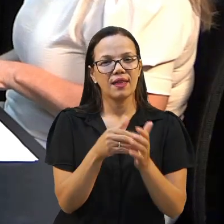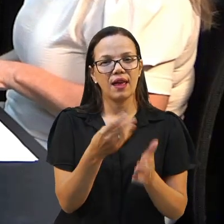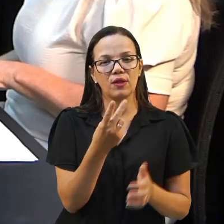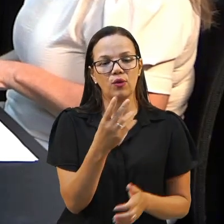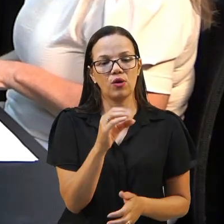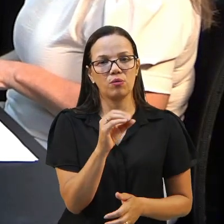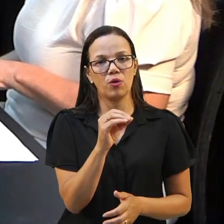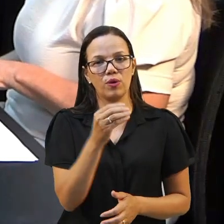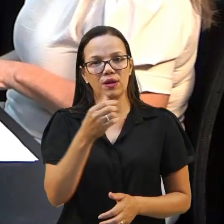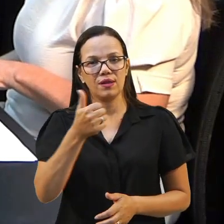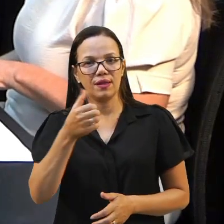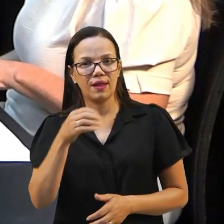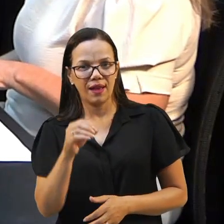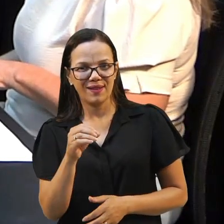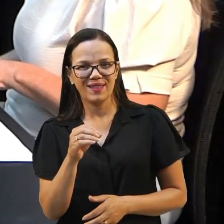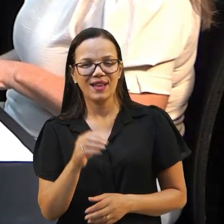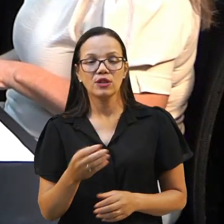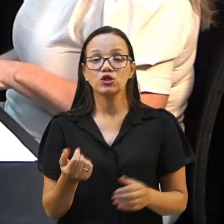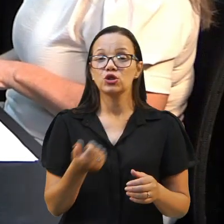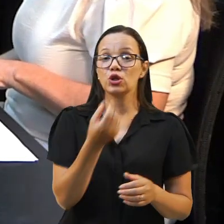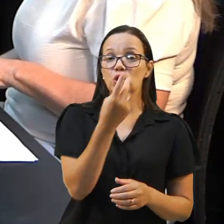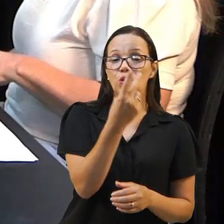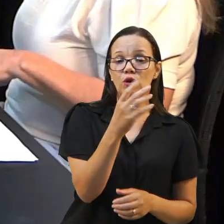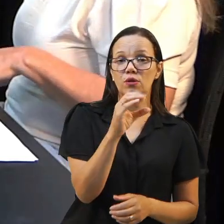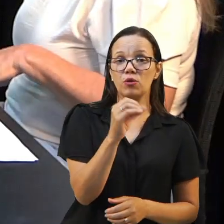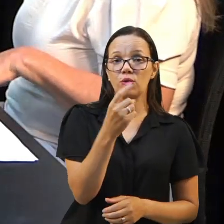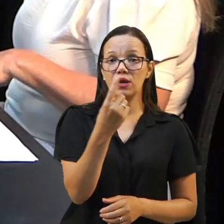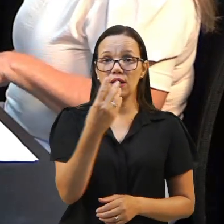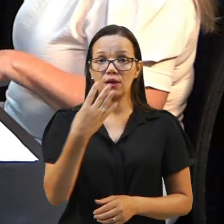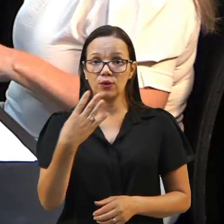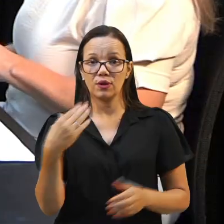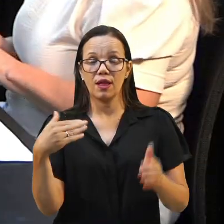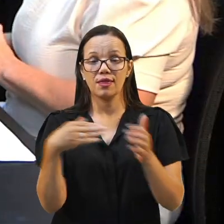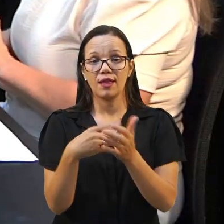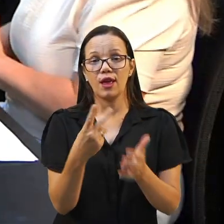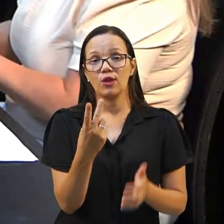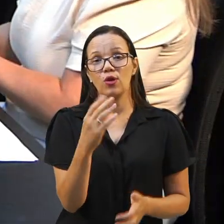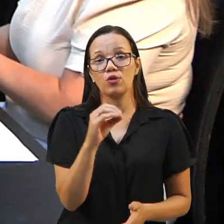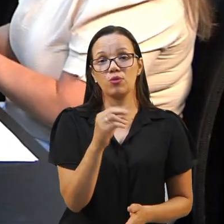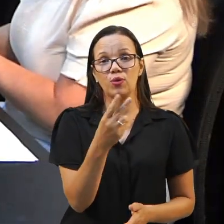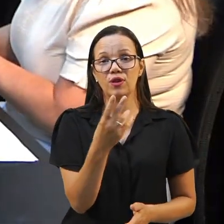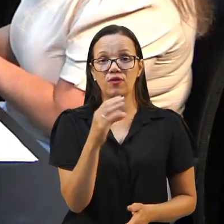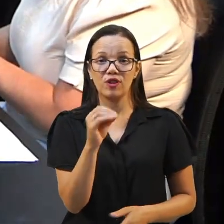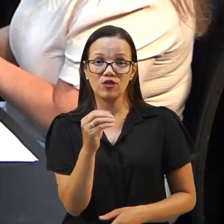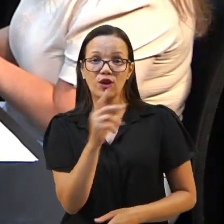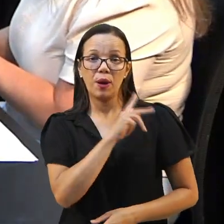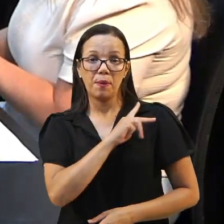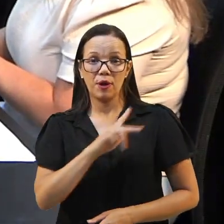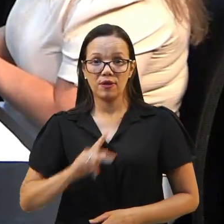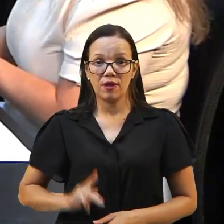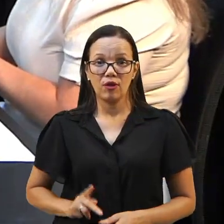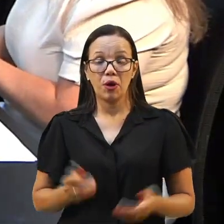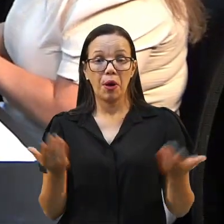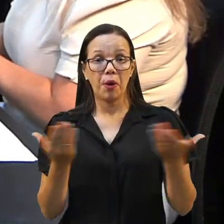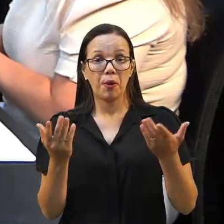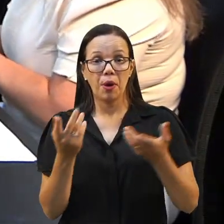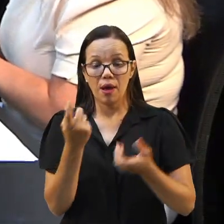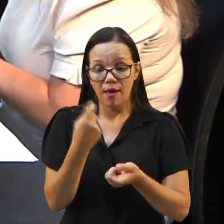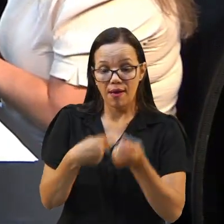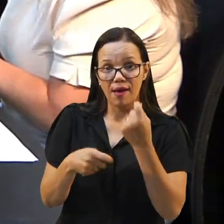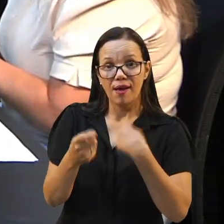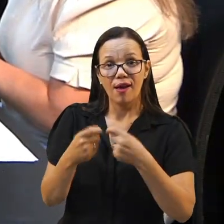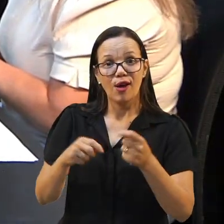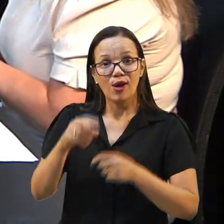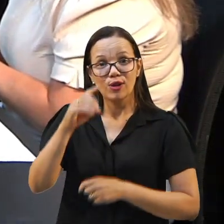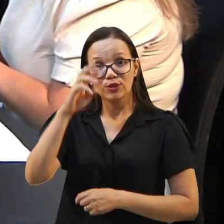De 2014 a 2020, foi também presidente. Agora está diretor administrativo. E aí,